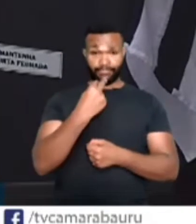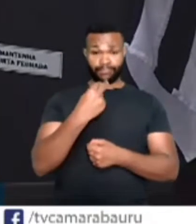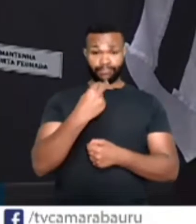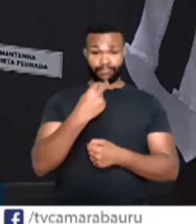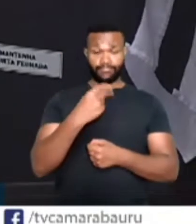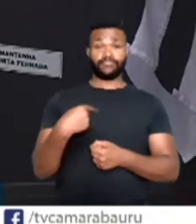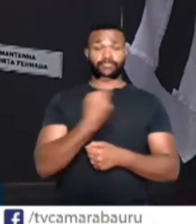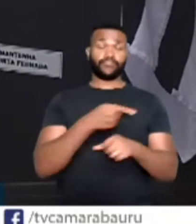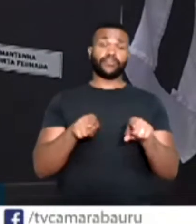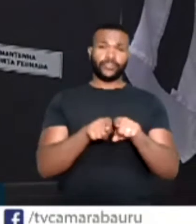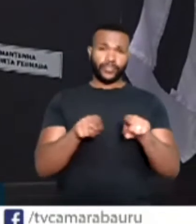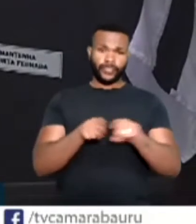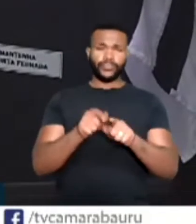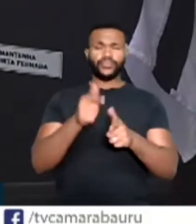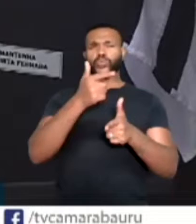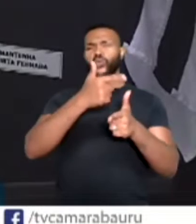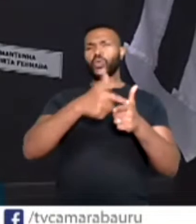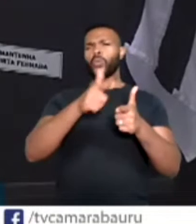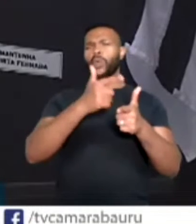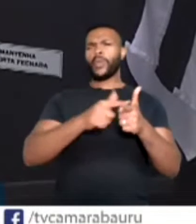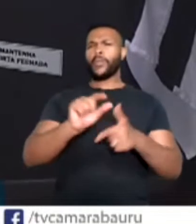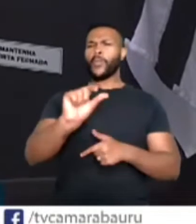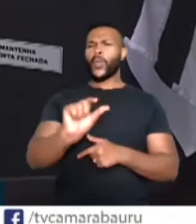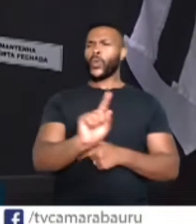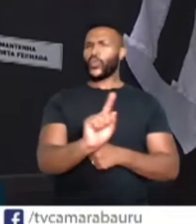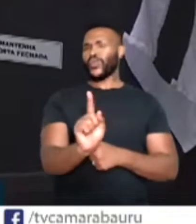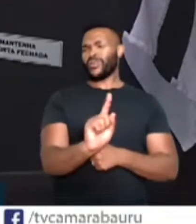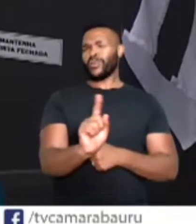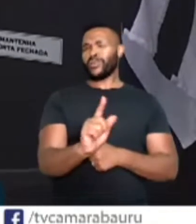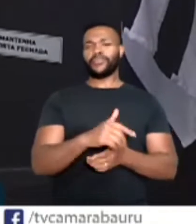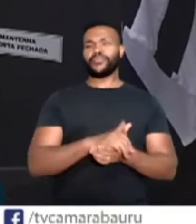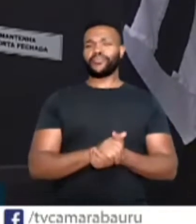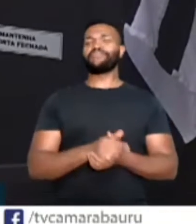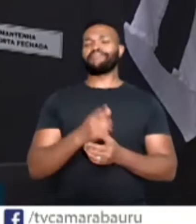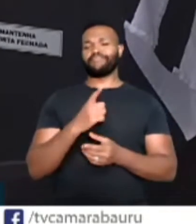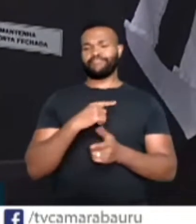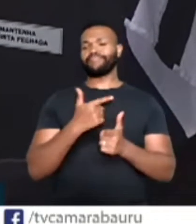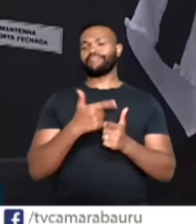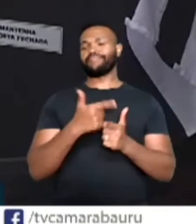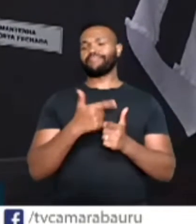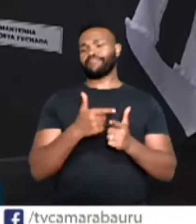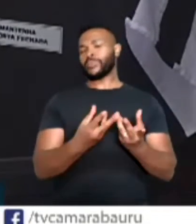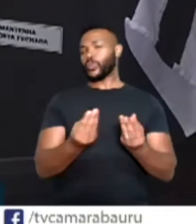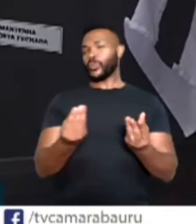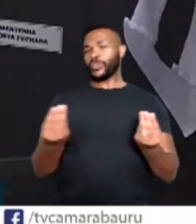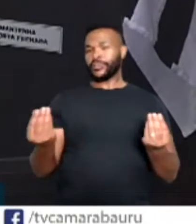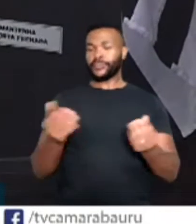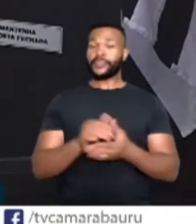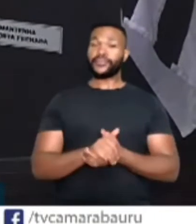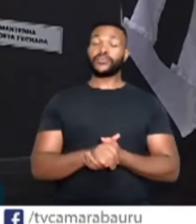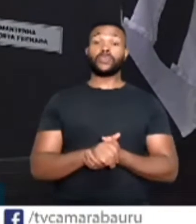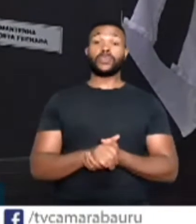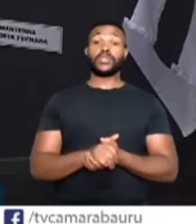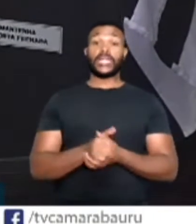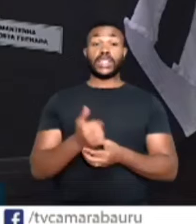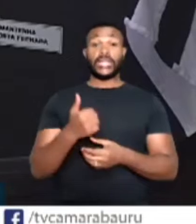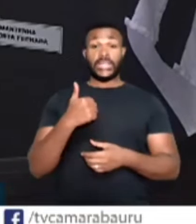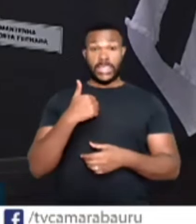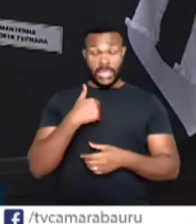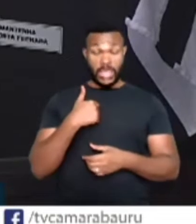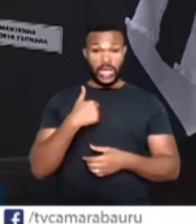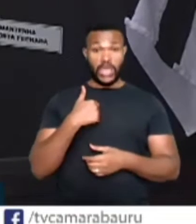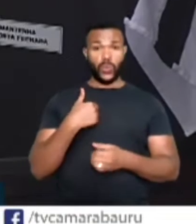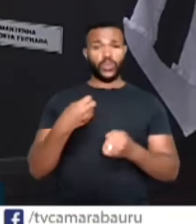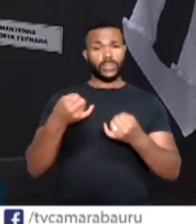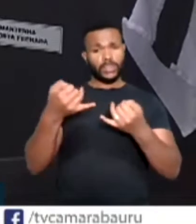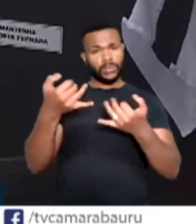Os problemas não são poucos, são muitos, muitos. E quando eu coloco, que eu acho